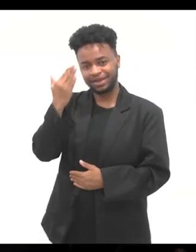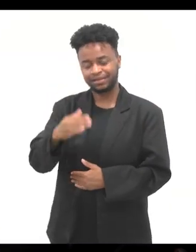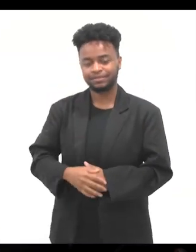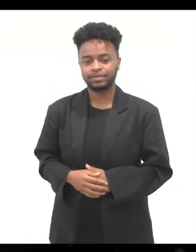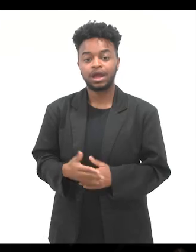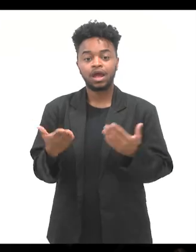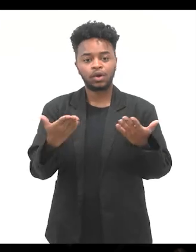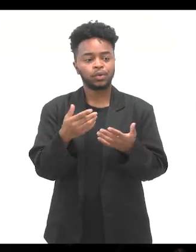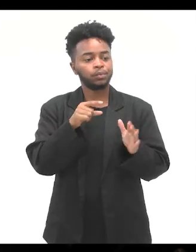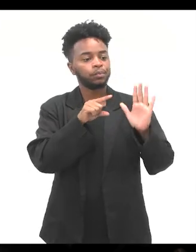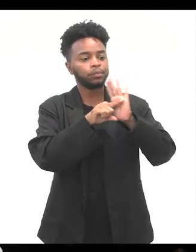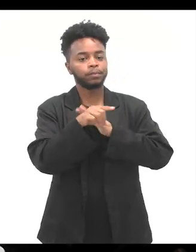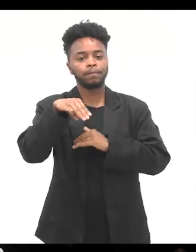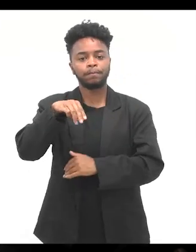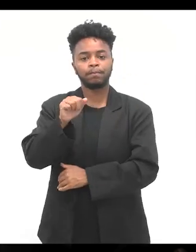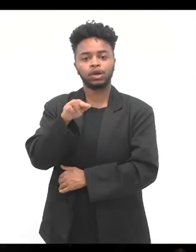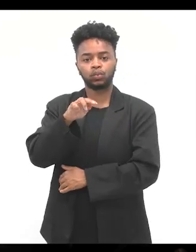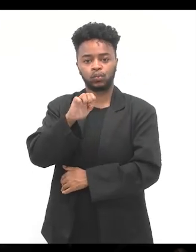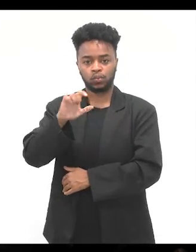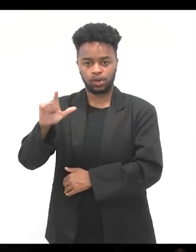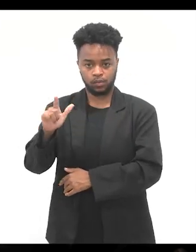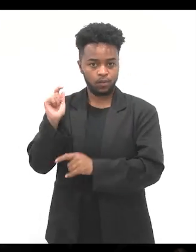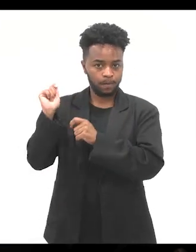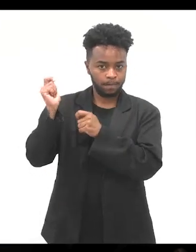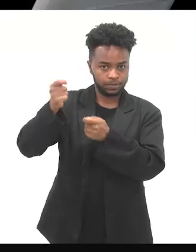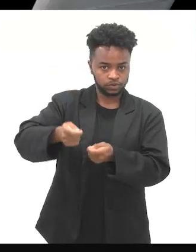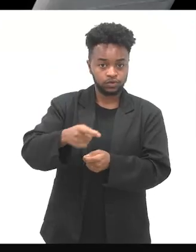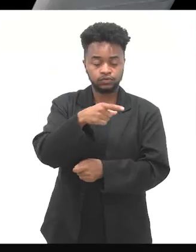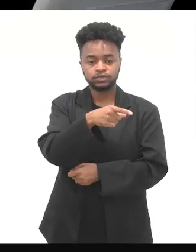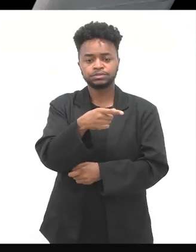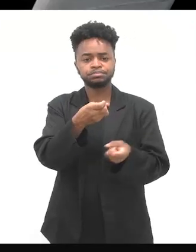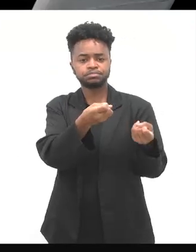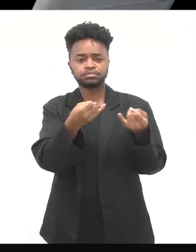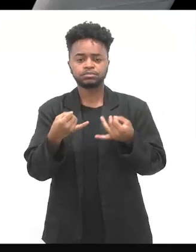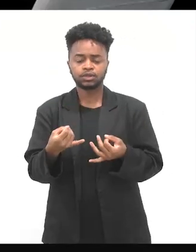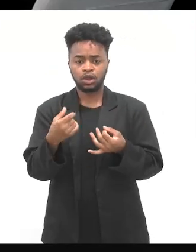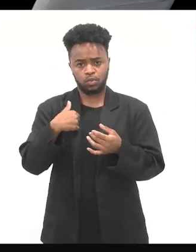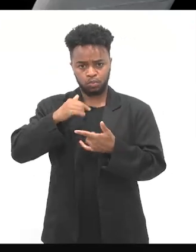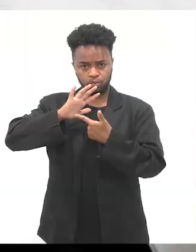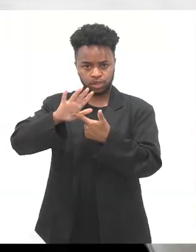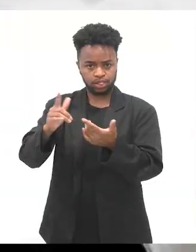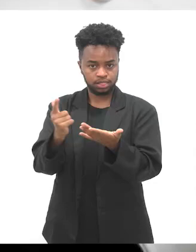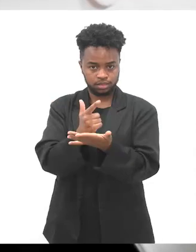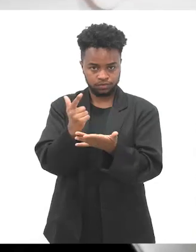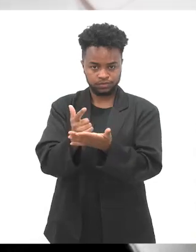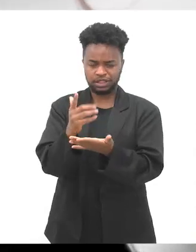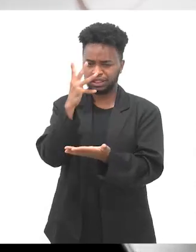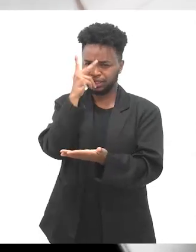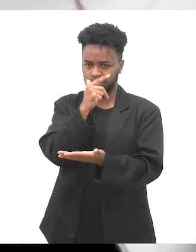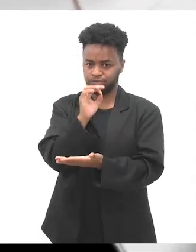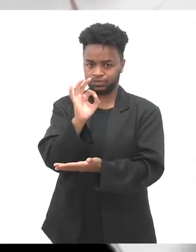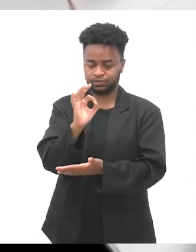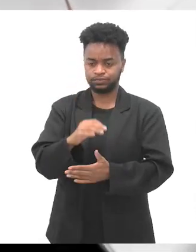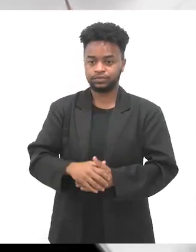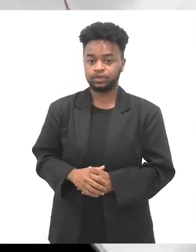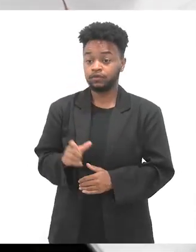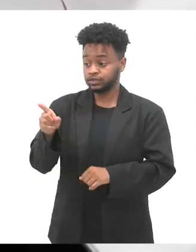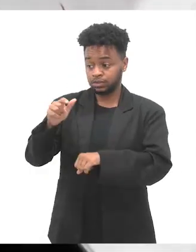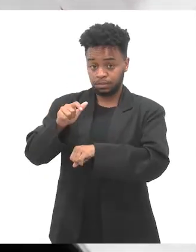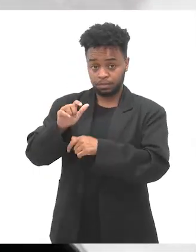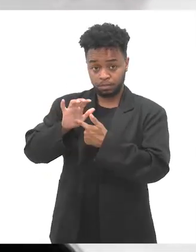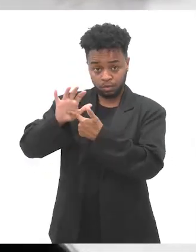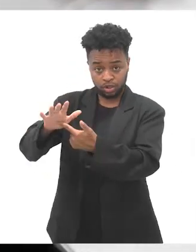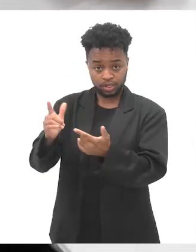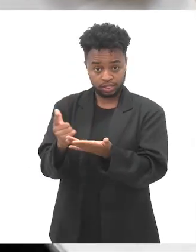Manuel, queria que você me falasse. O livro também é... Vou mostrar o livro aqui, que o livro é lindo. Quando você mostra o livro, Fernanda, mas a